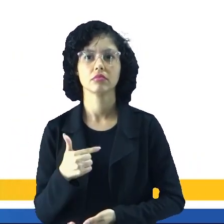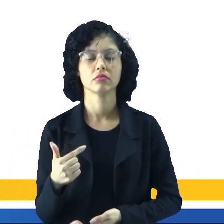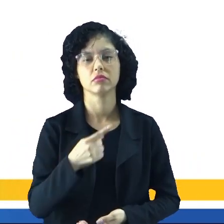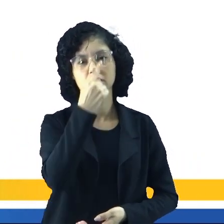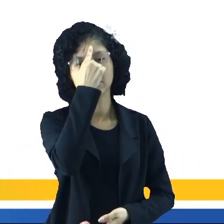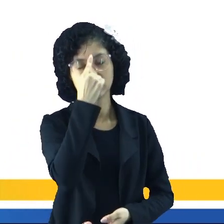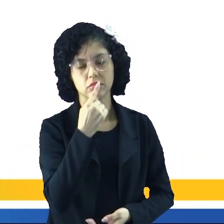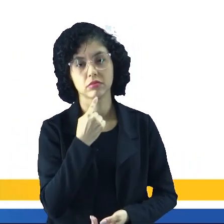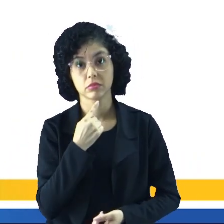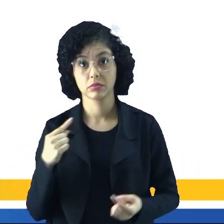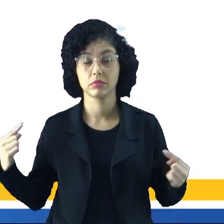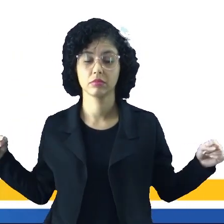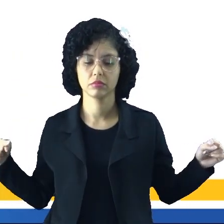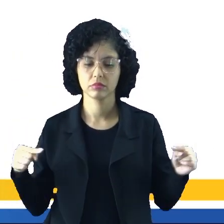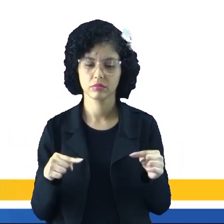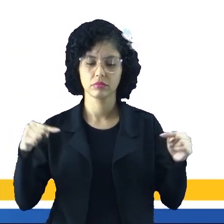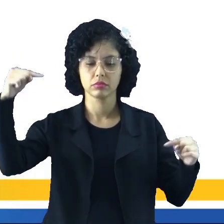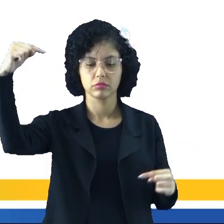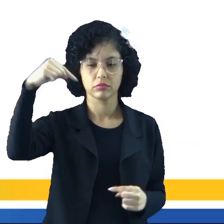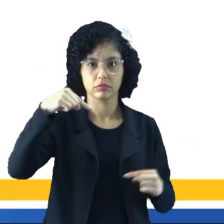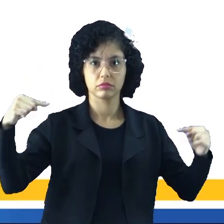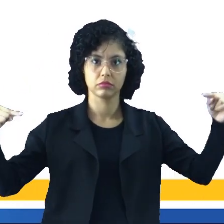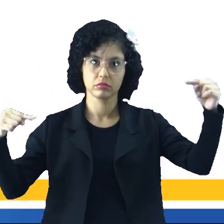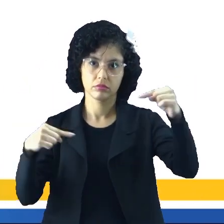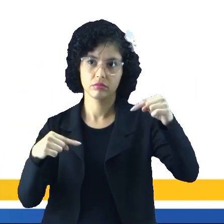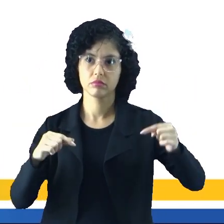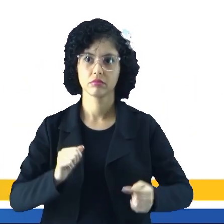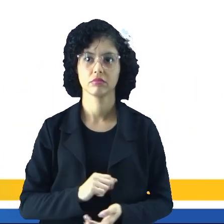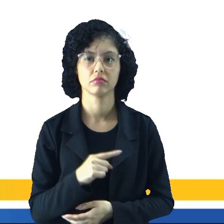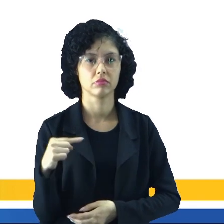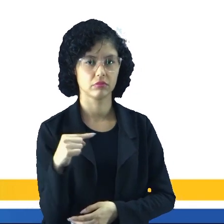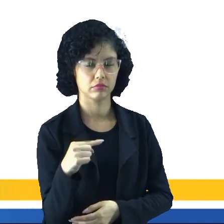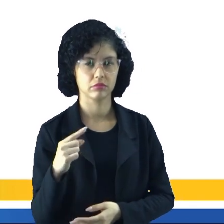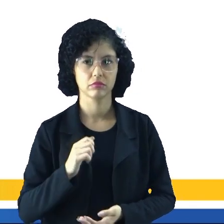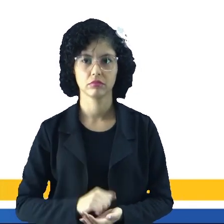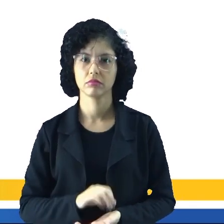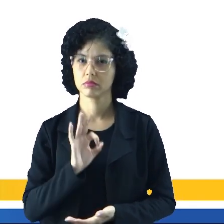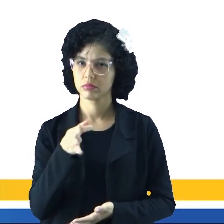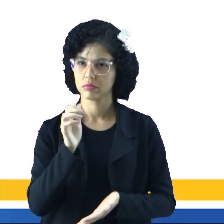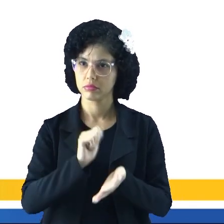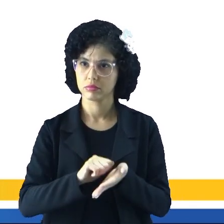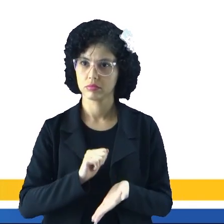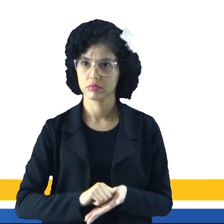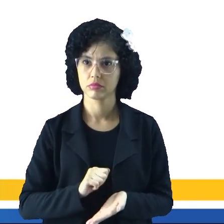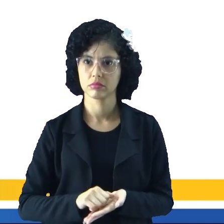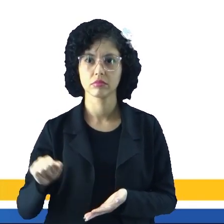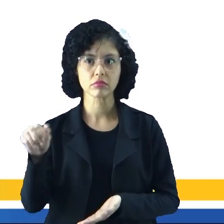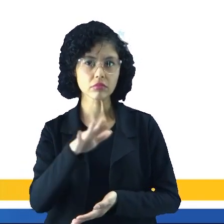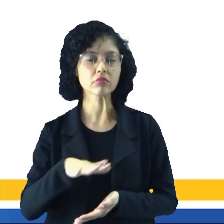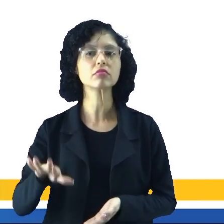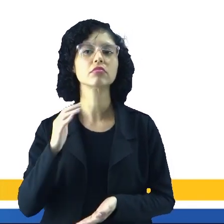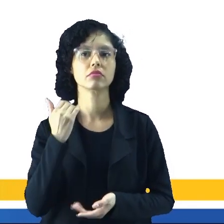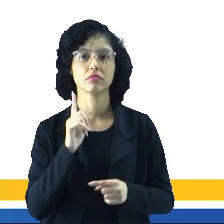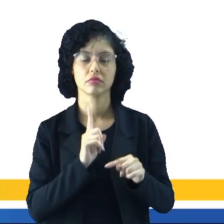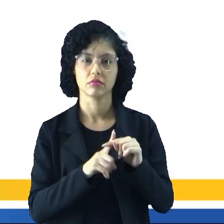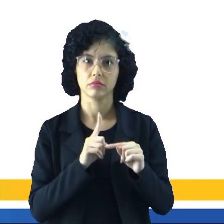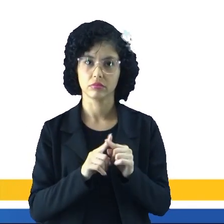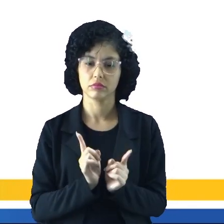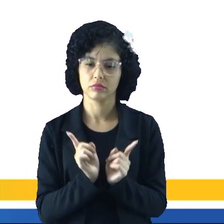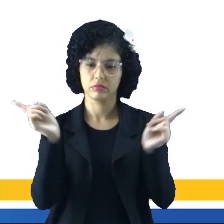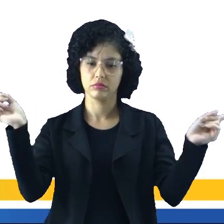as setas estão se aproximando da carga negativa, tá certo? Então anotem isso aí, campo elétrico, cargas